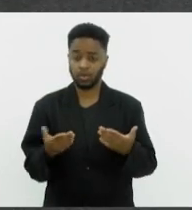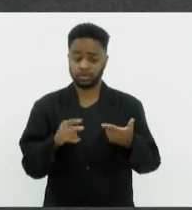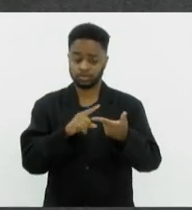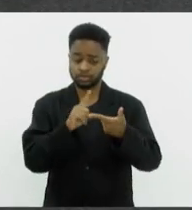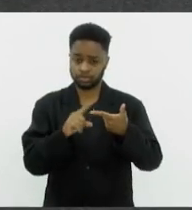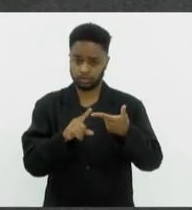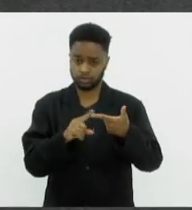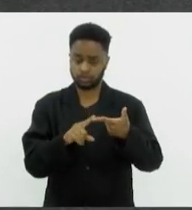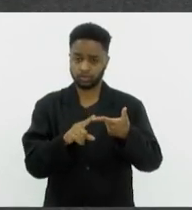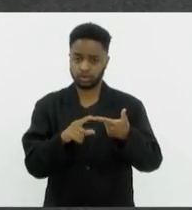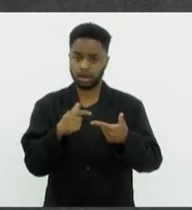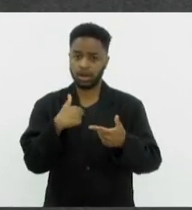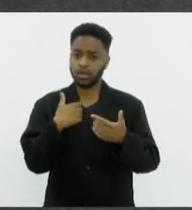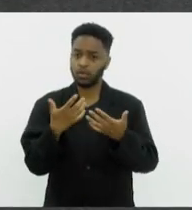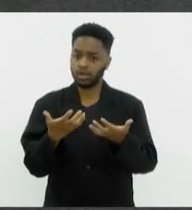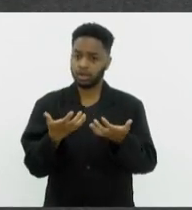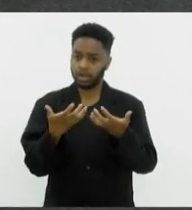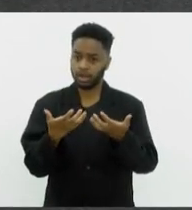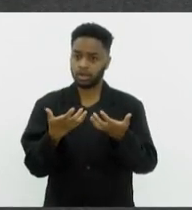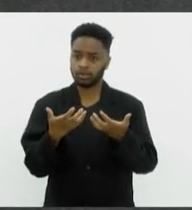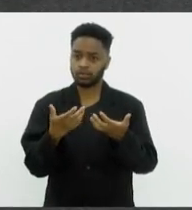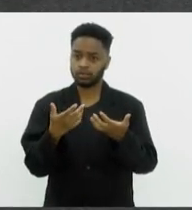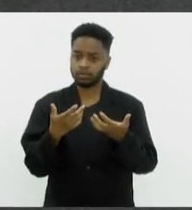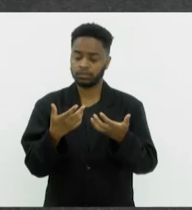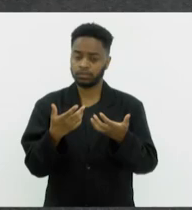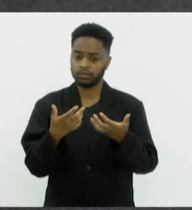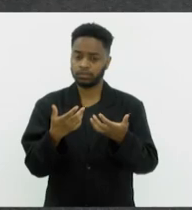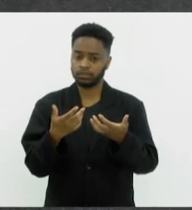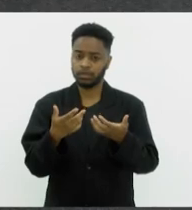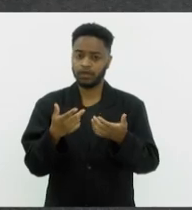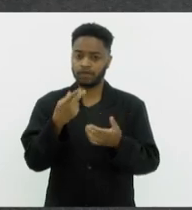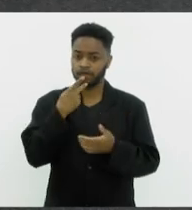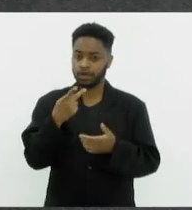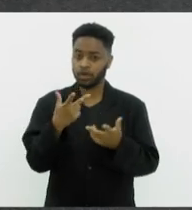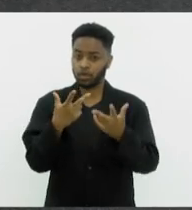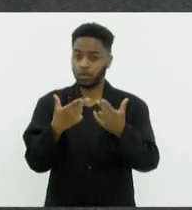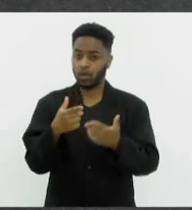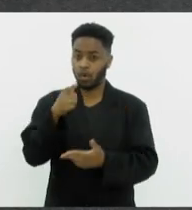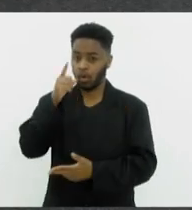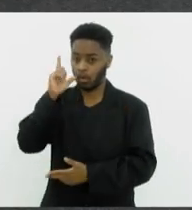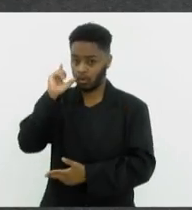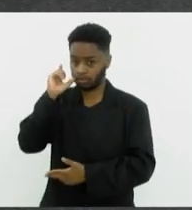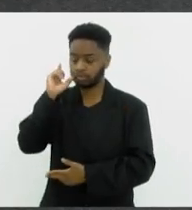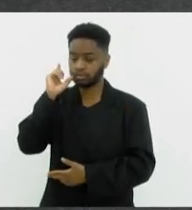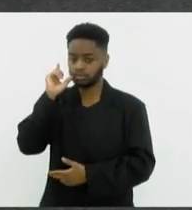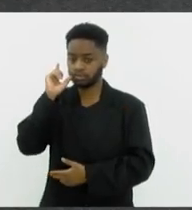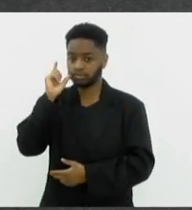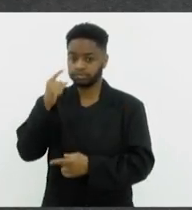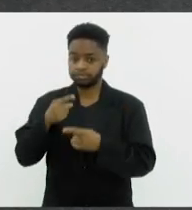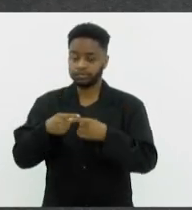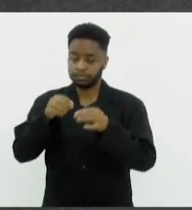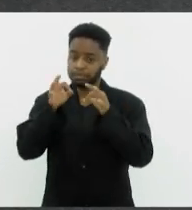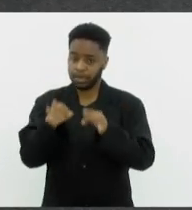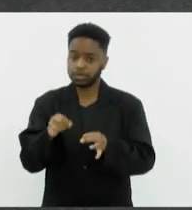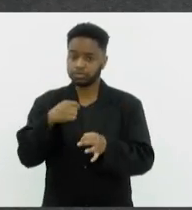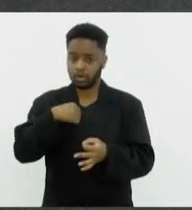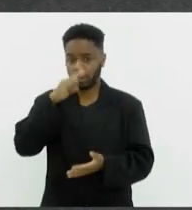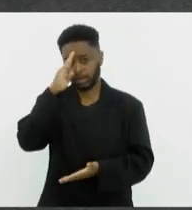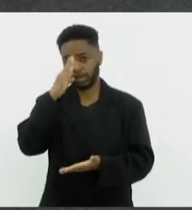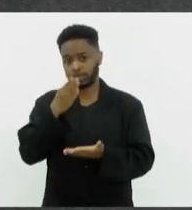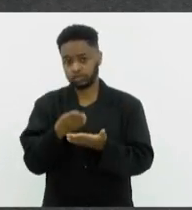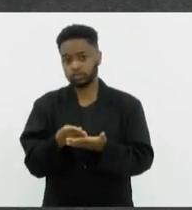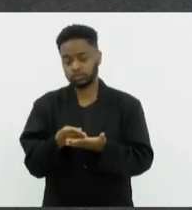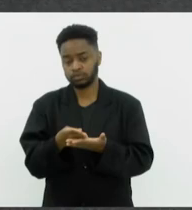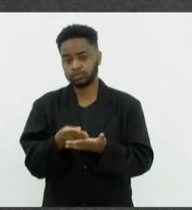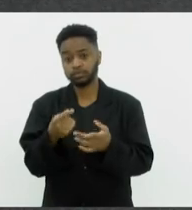lugar, presidente, eu quero reafirmar uma fala que eu fiz ontem, e é o que eu acredito mesmo. E, na